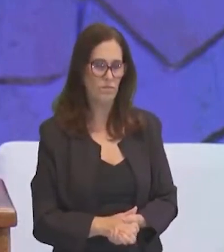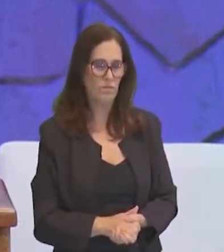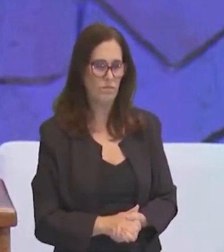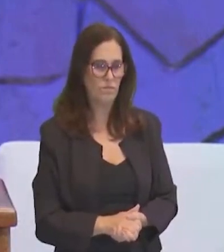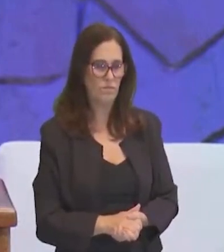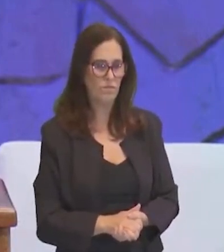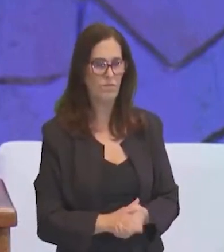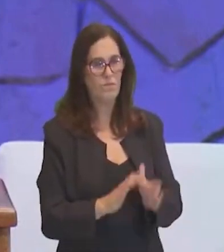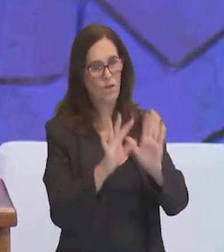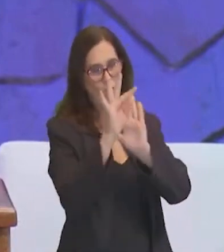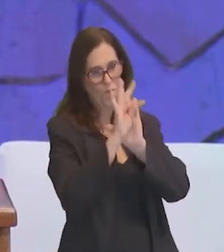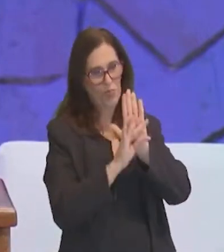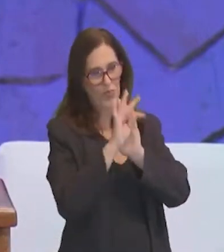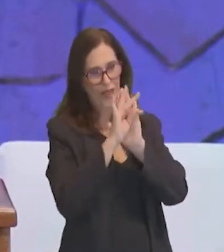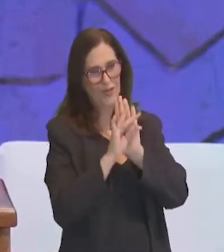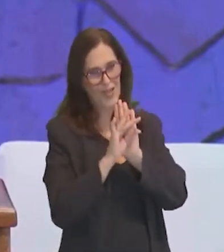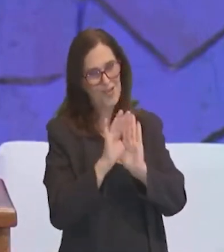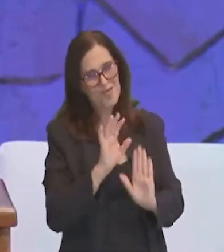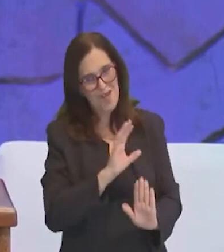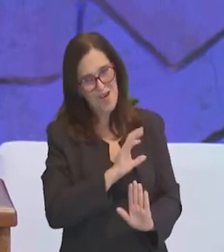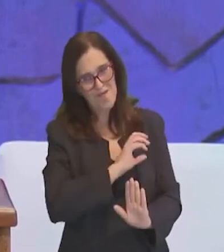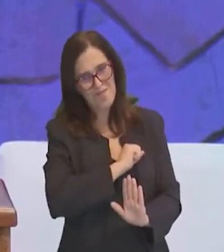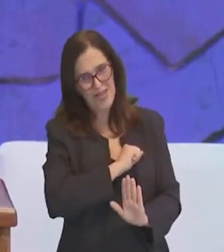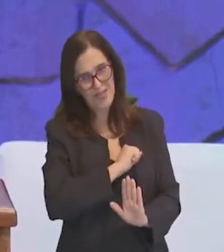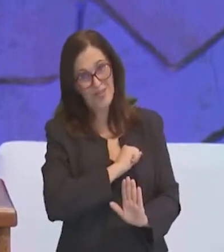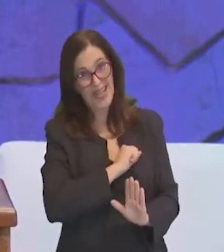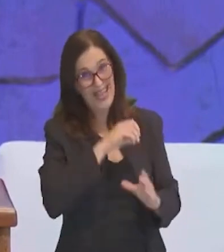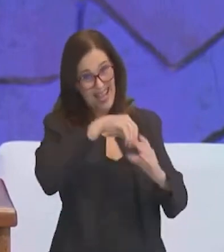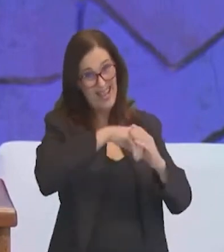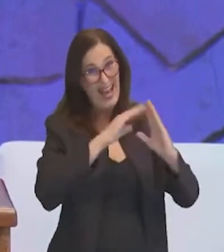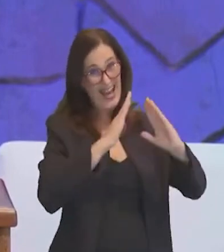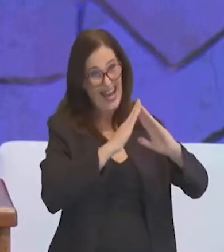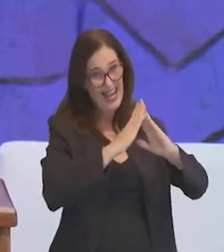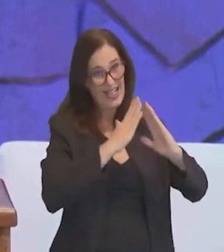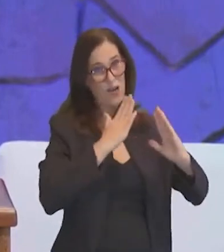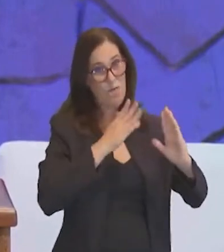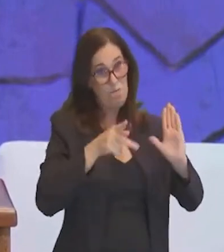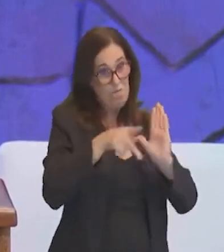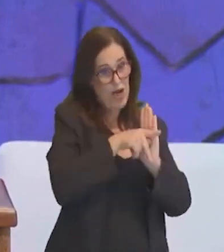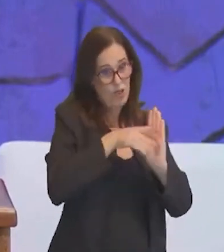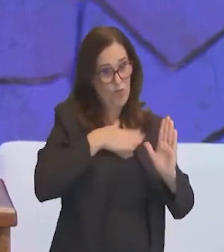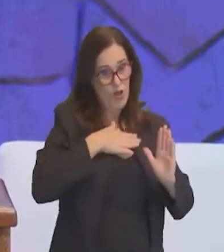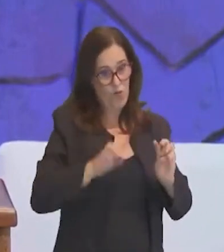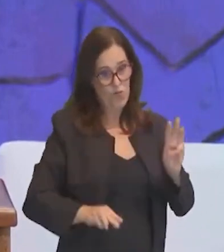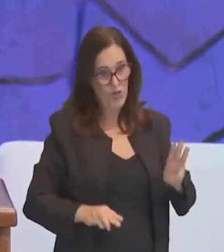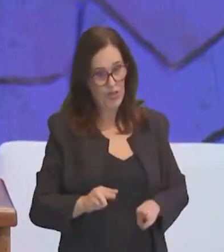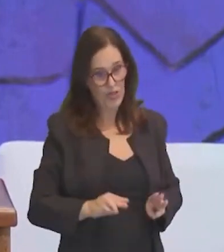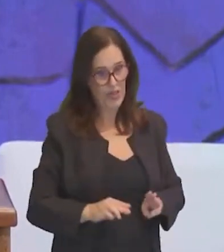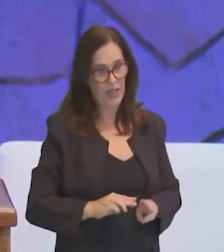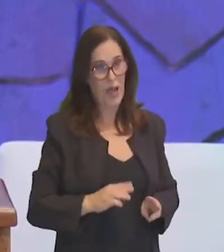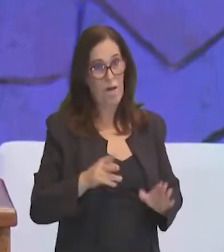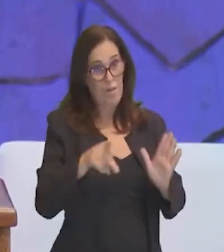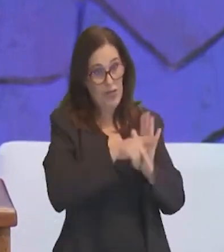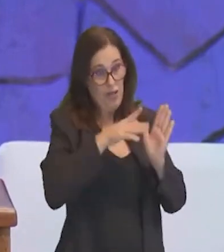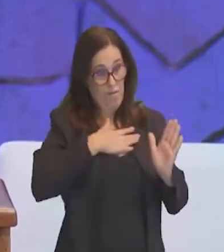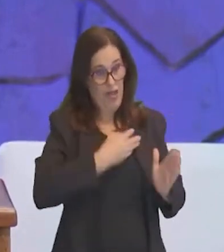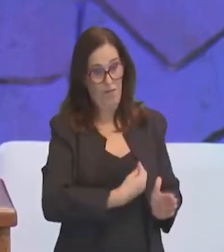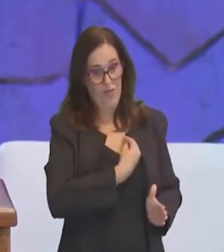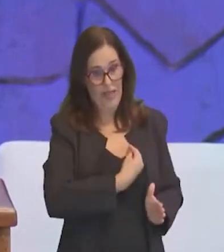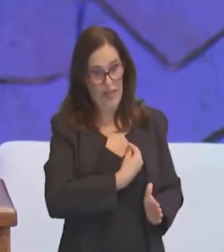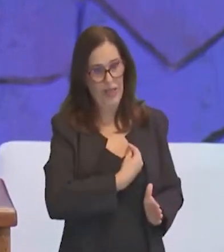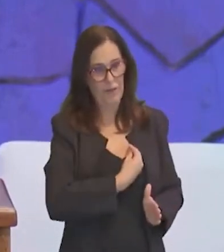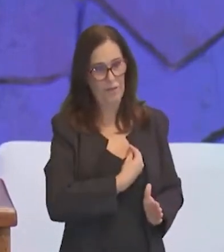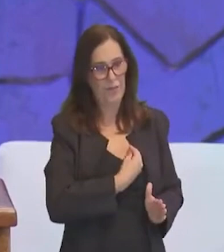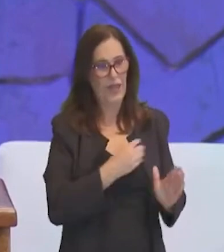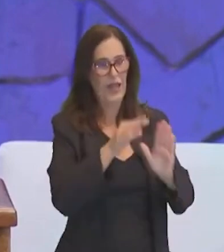O texto que nós amamos lá em casa, que faz parte do meu ministério, que faz parte da minha vida, é